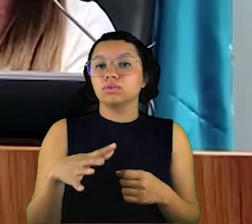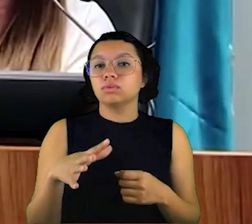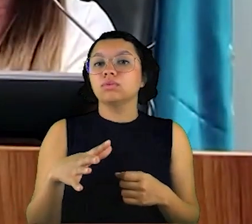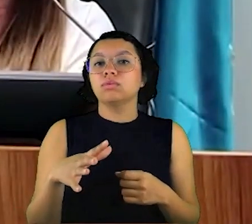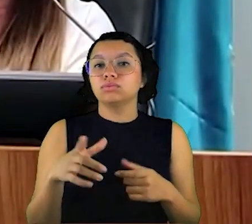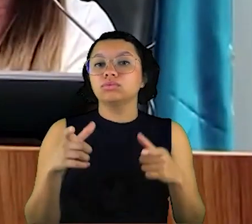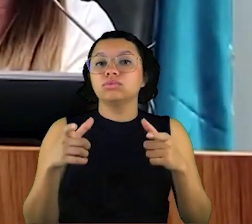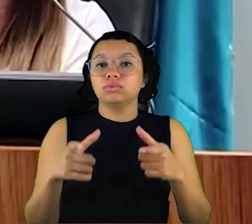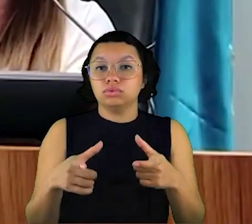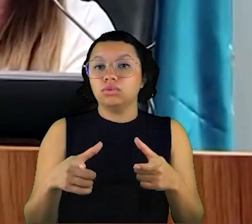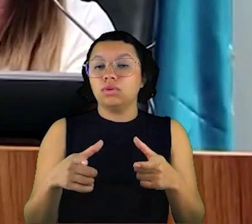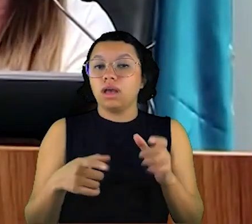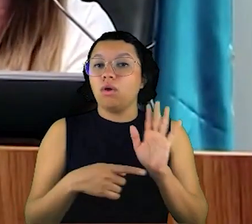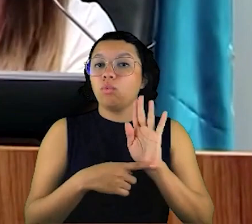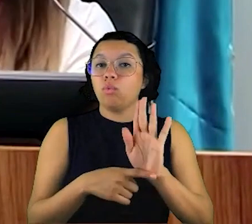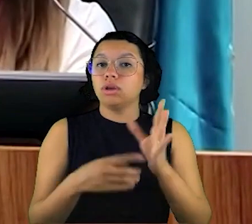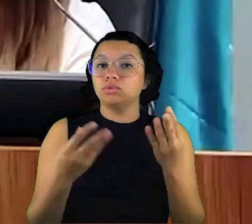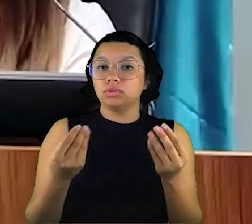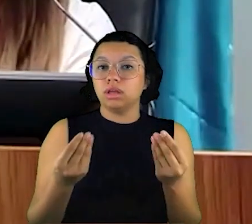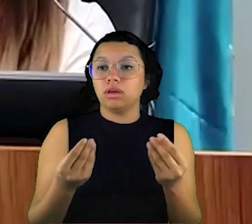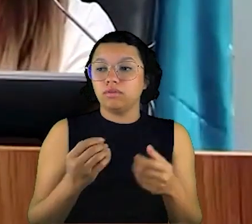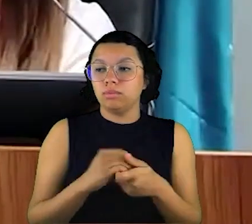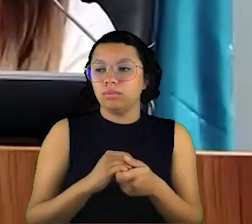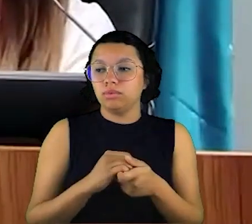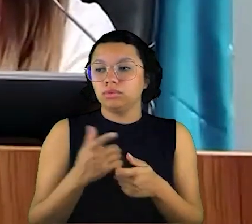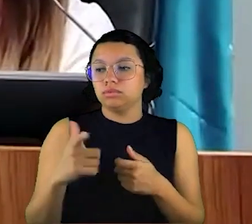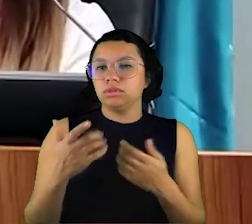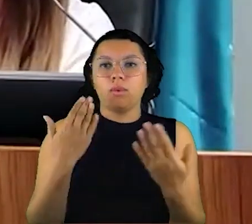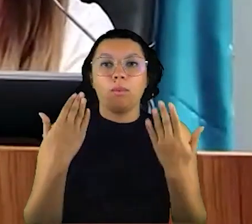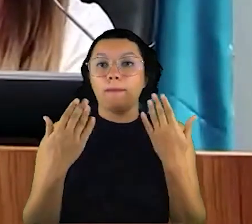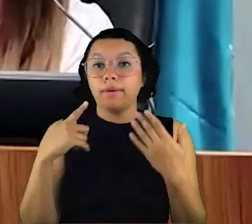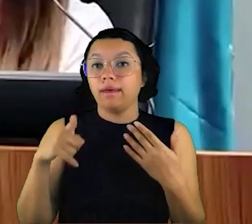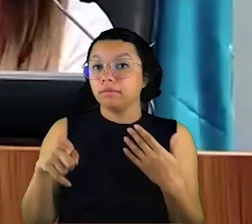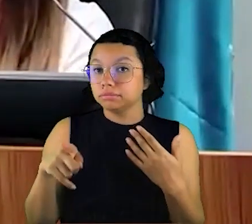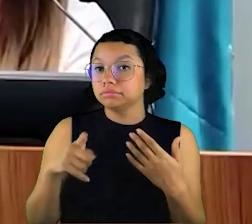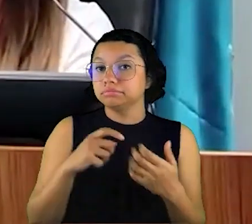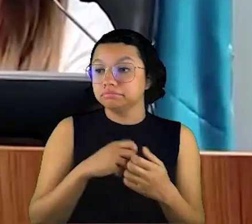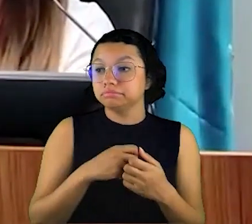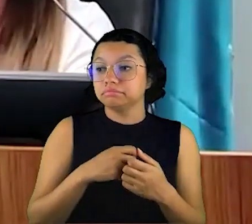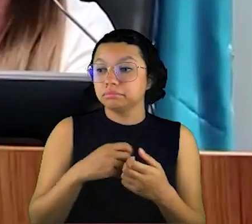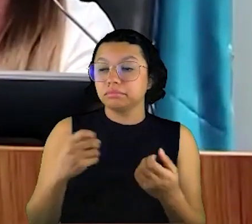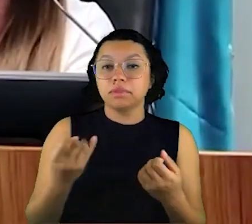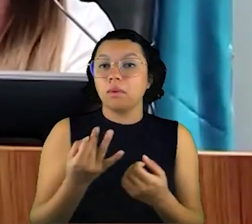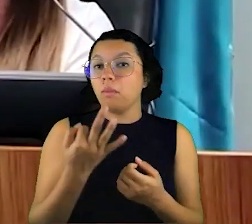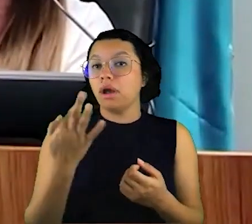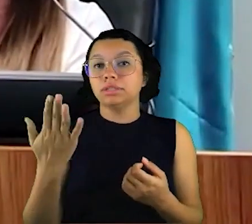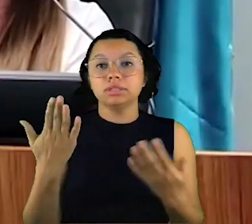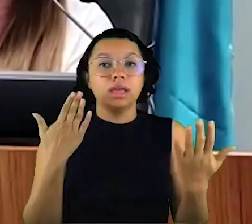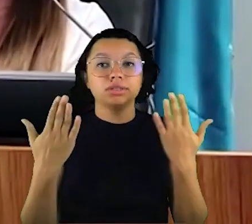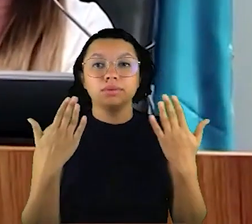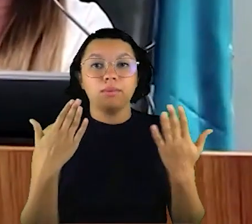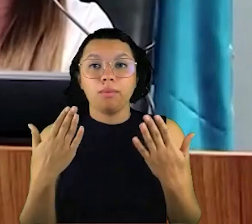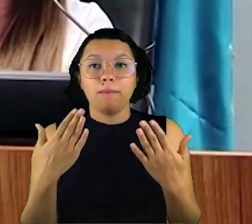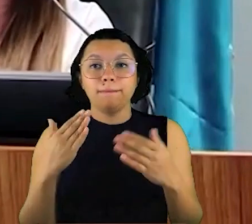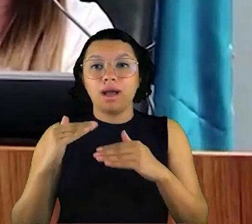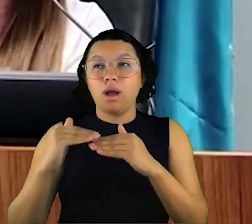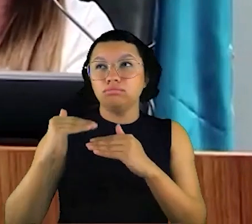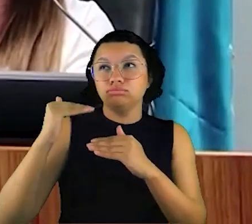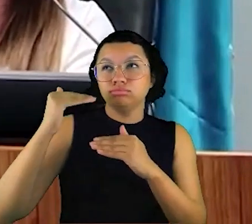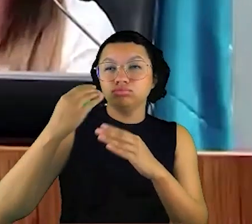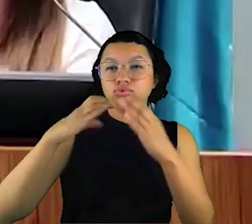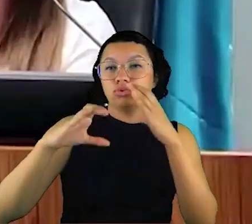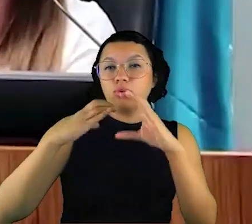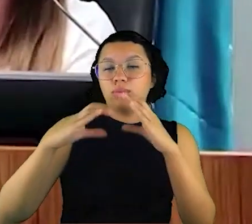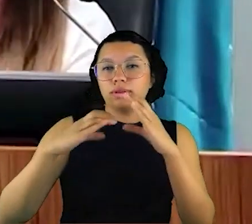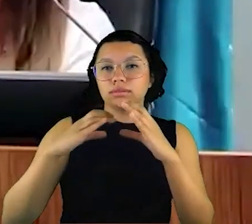de fato favoreciam E a bastante. quantidade também não se compara a São Paulo, por exemplo. Não, a quantidade não se compara, o nível de